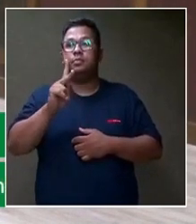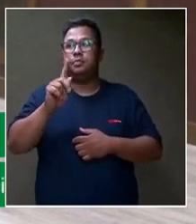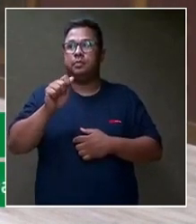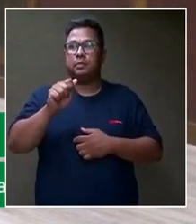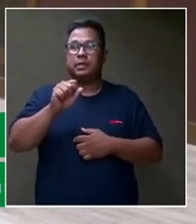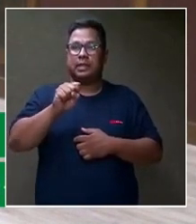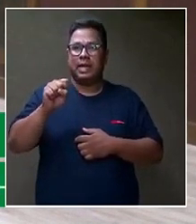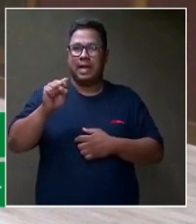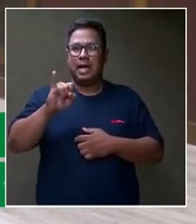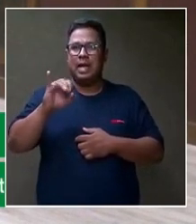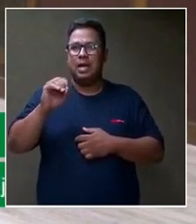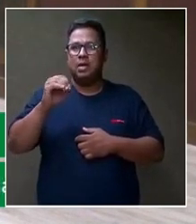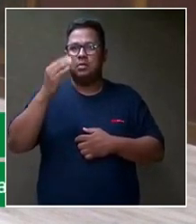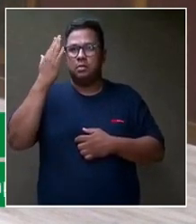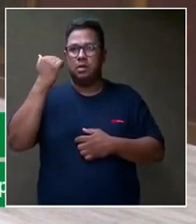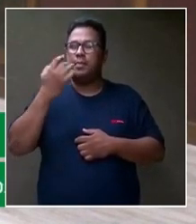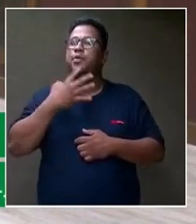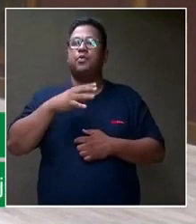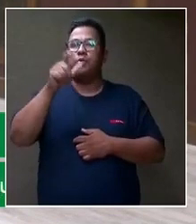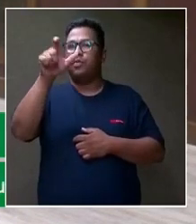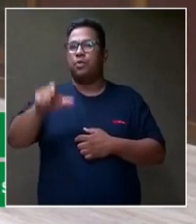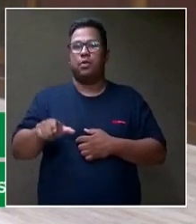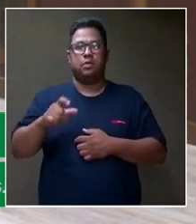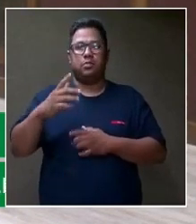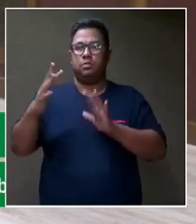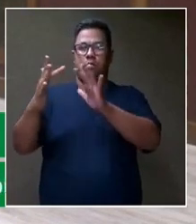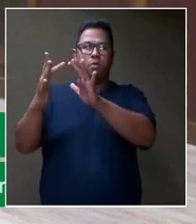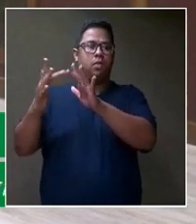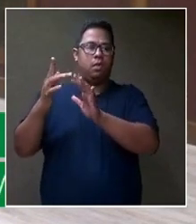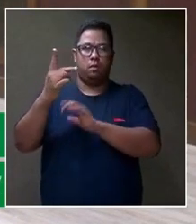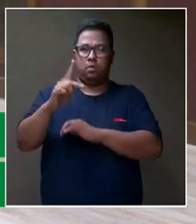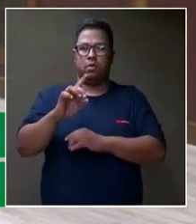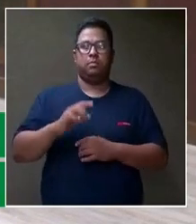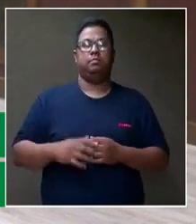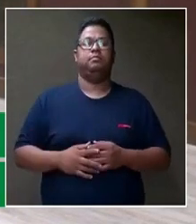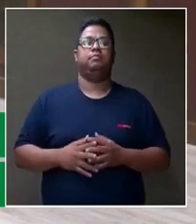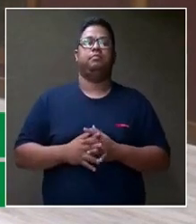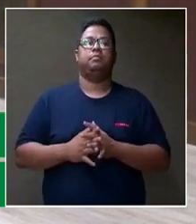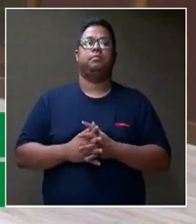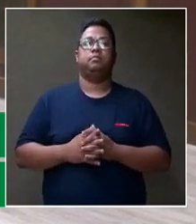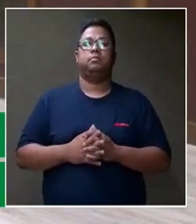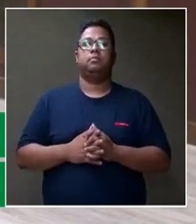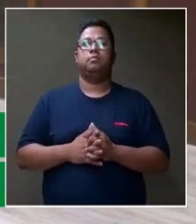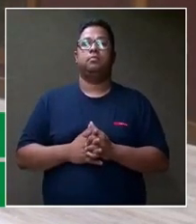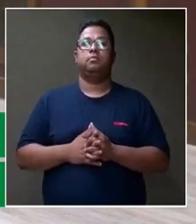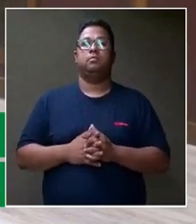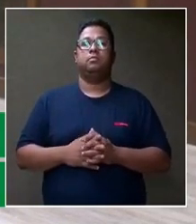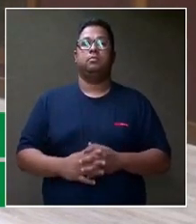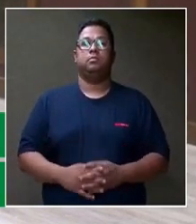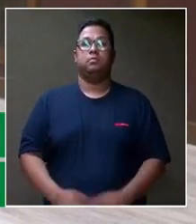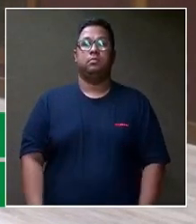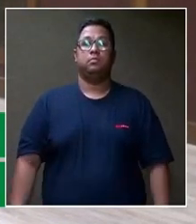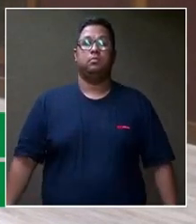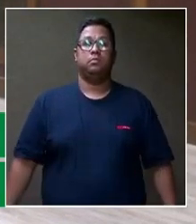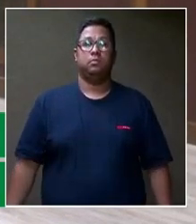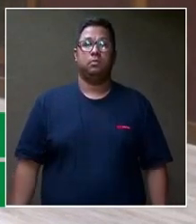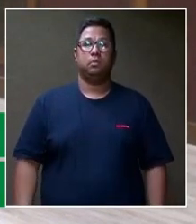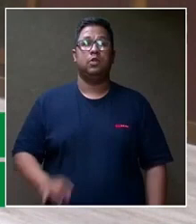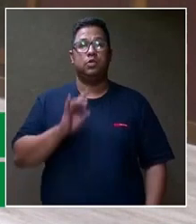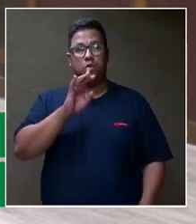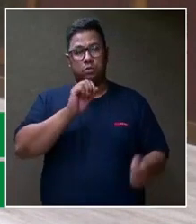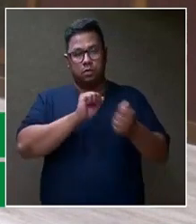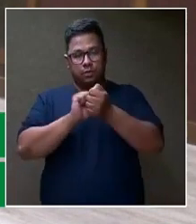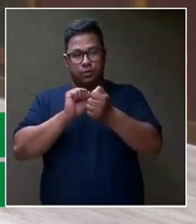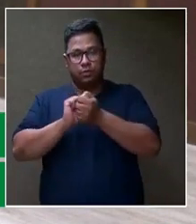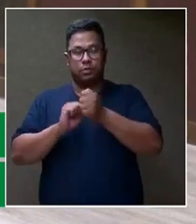tem um tempo, sabe do temperamento? Não conheço nada, eu não tinha contato com ele, só com ela. Contato, né? Com ele só quando eles estavam